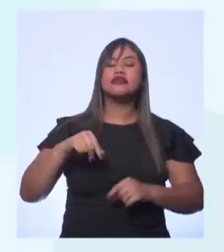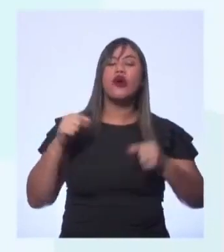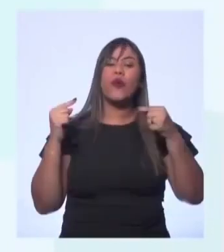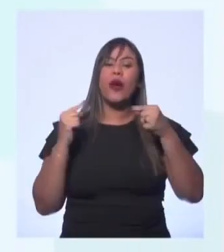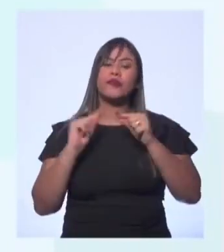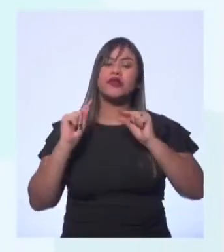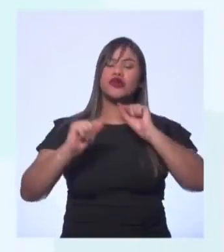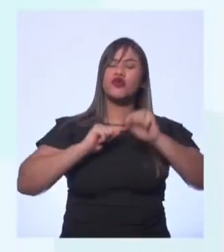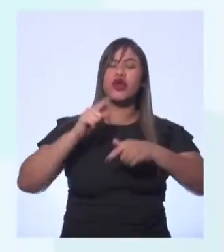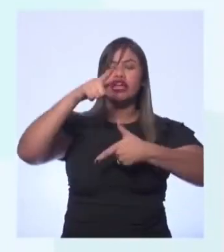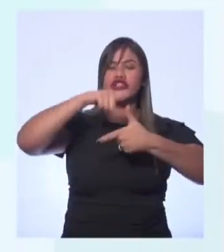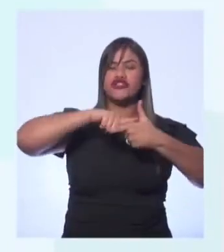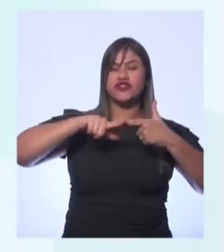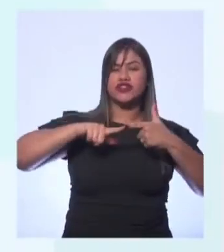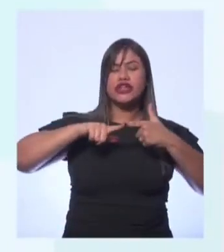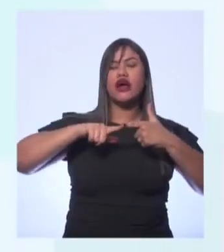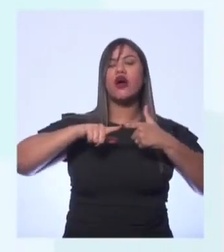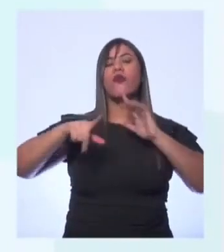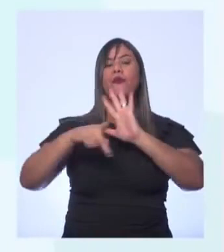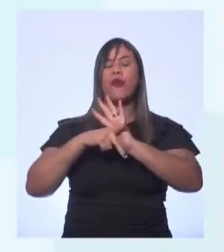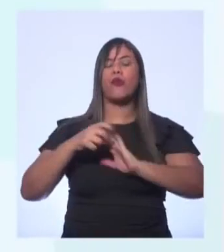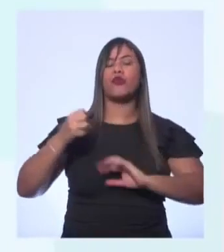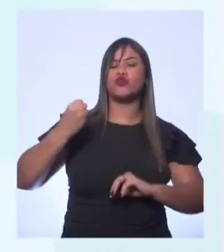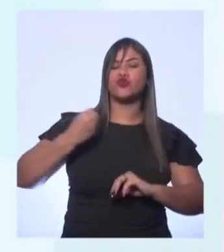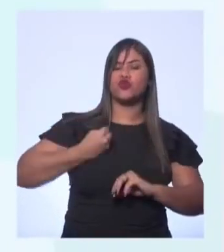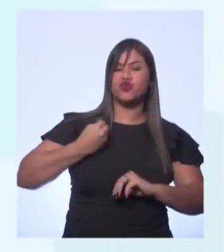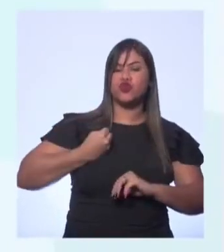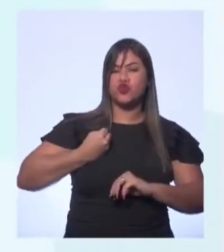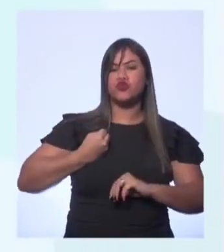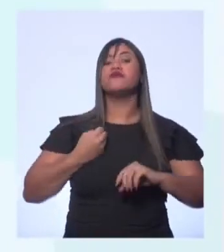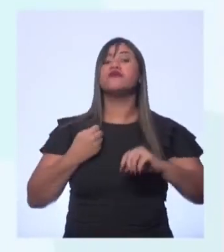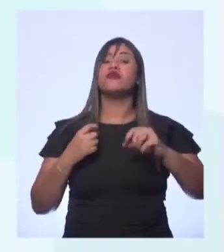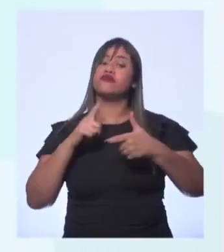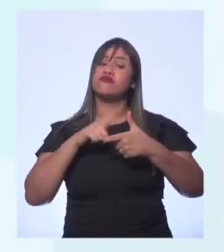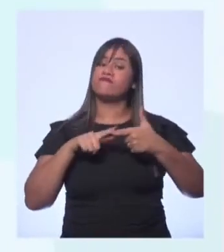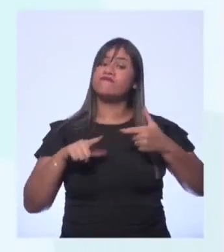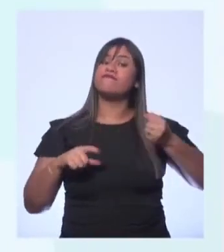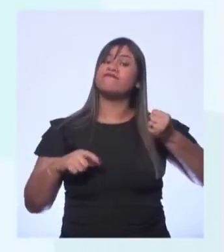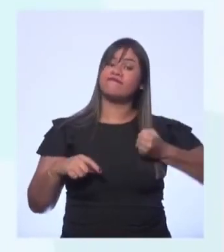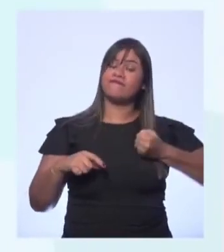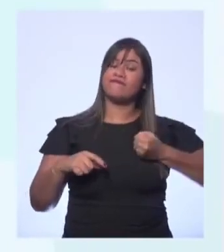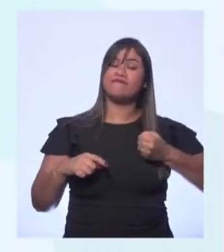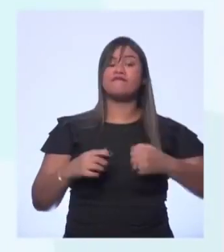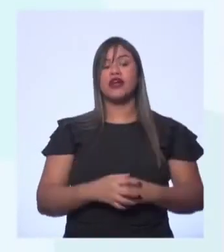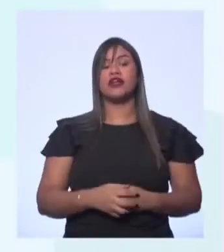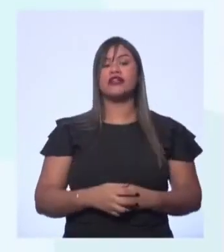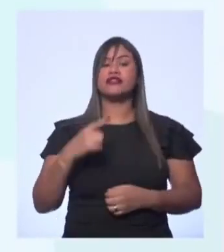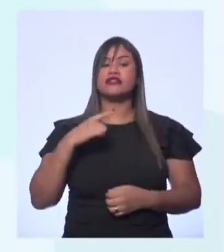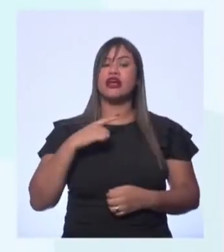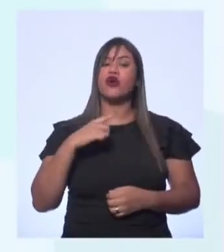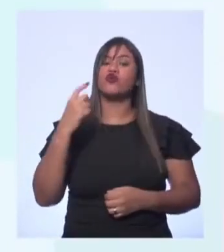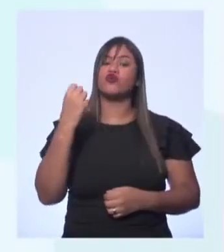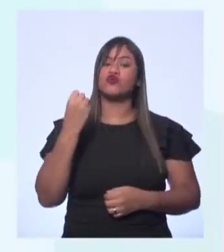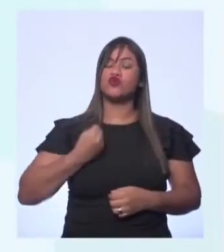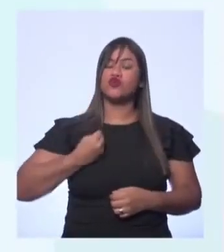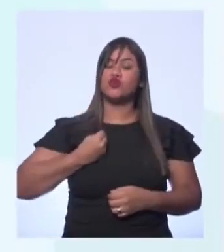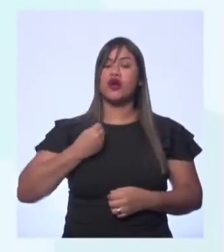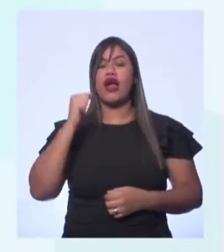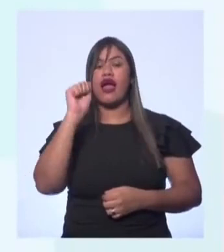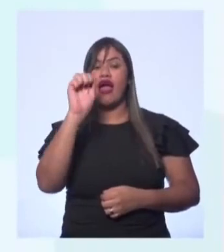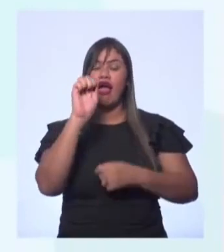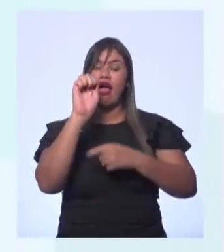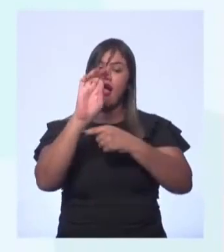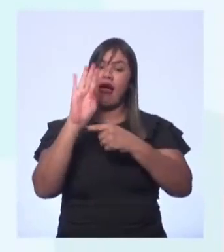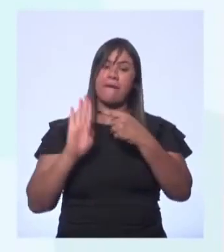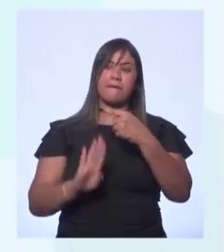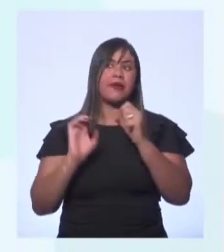pela divisão da medida de uma grandeza pela medida de outra grandeza. Então, você tem duas grandezas A e B, que pode ser tempo,